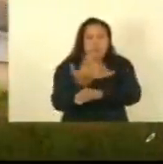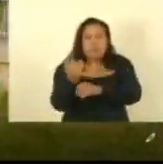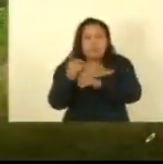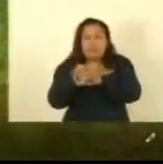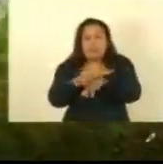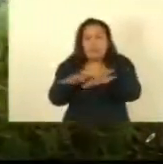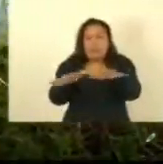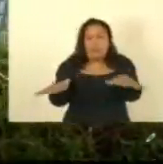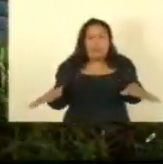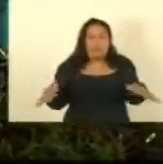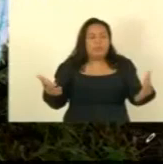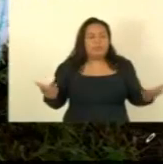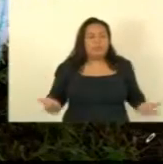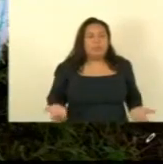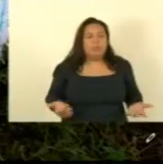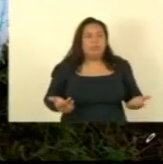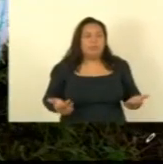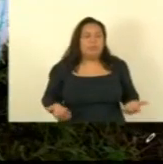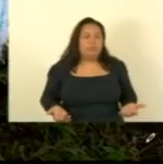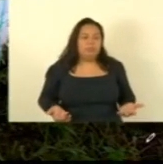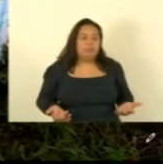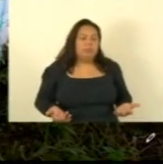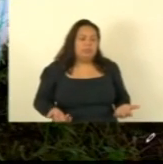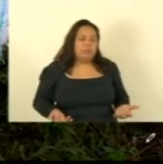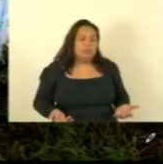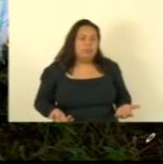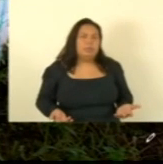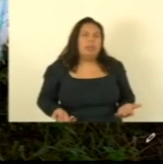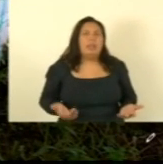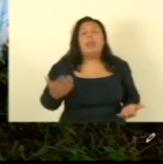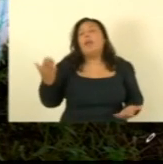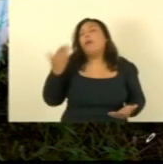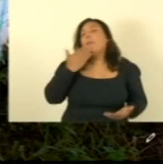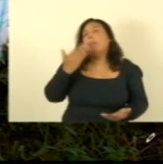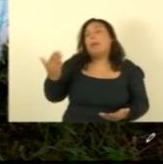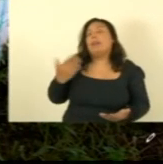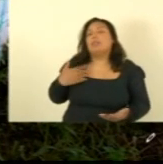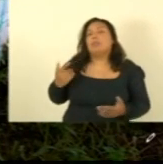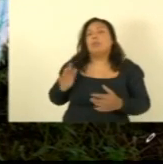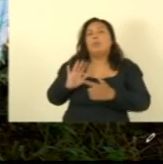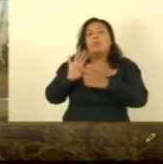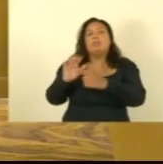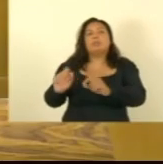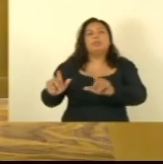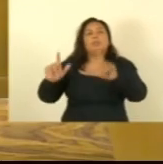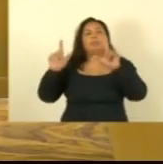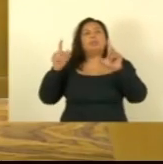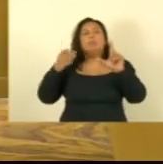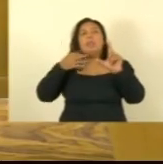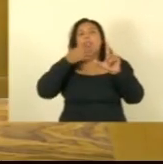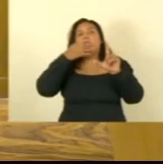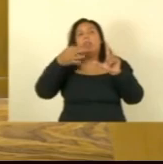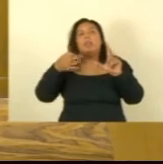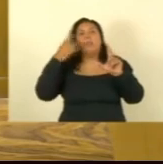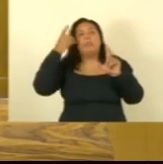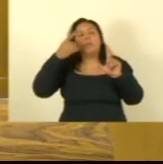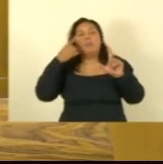né? Quer dizer... Gostaria que fosse colocada aí a senhora fazendo aquele depoimento com